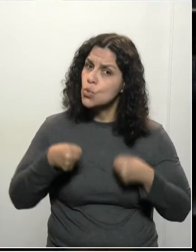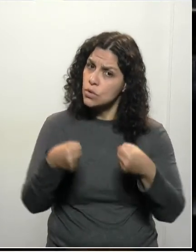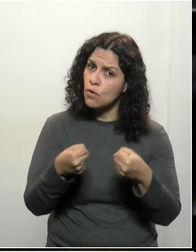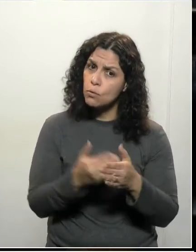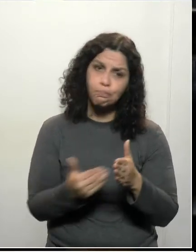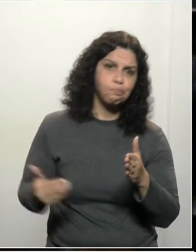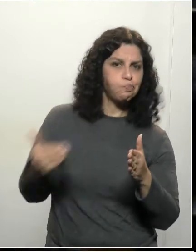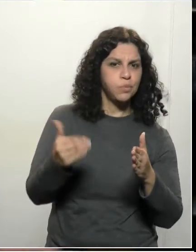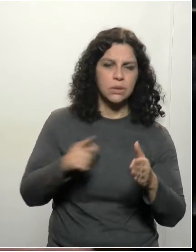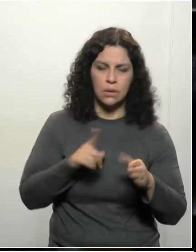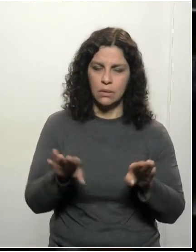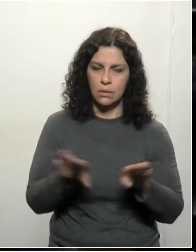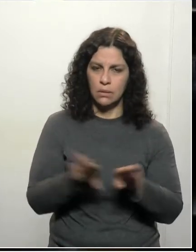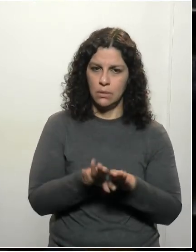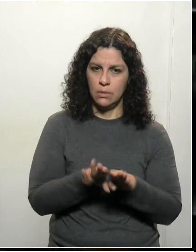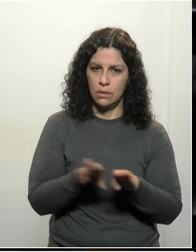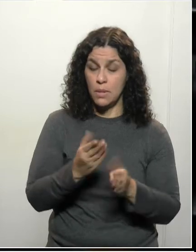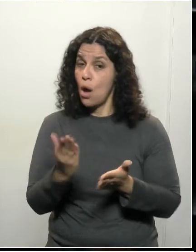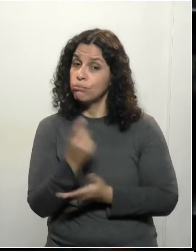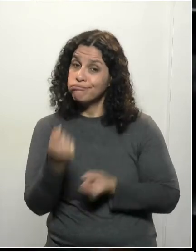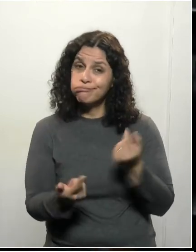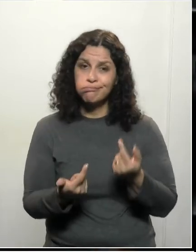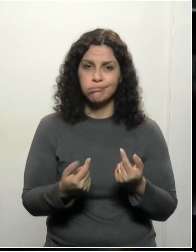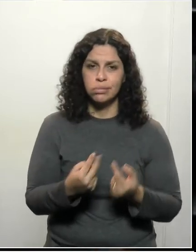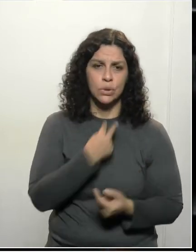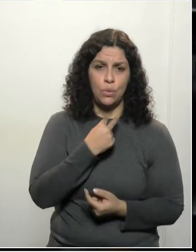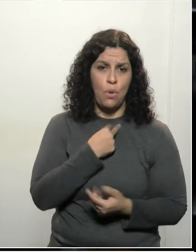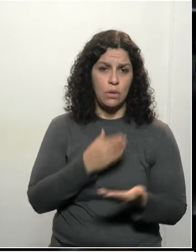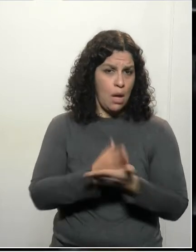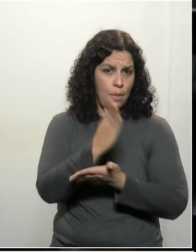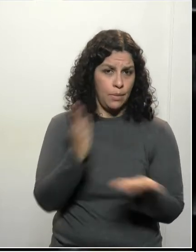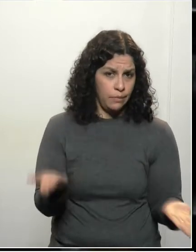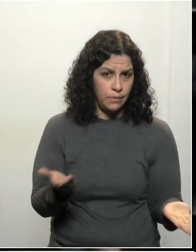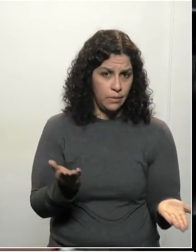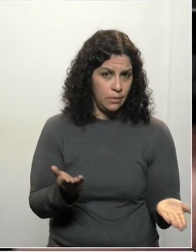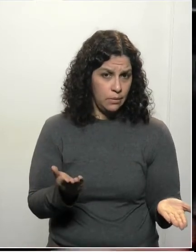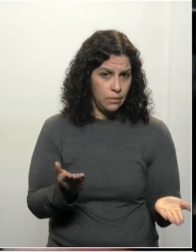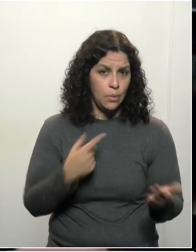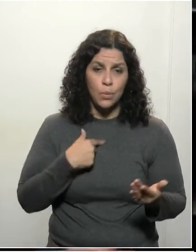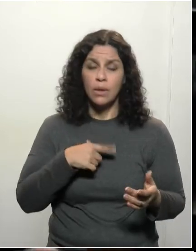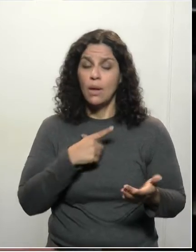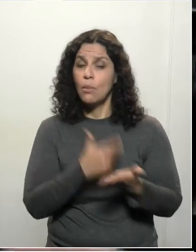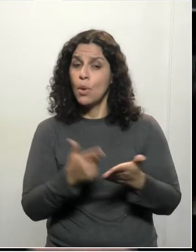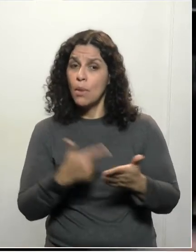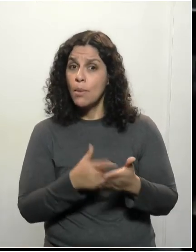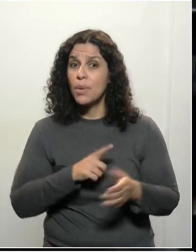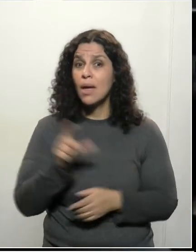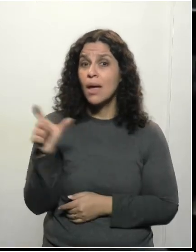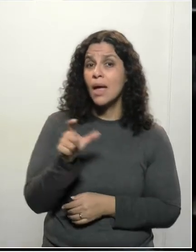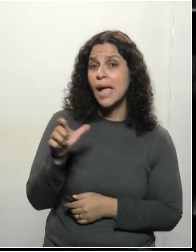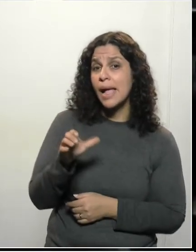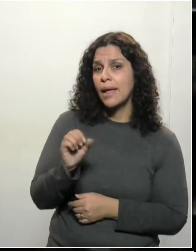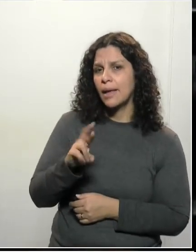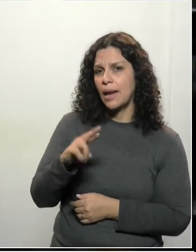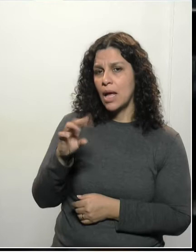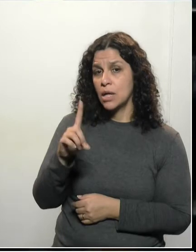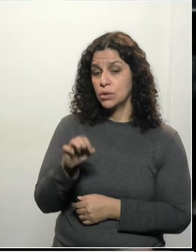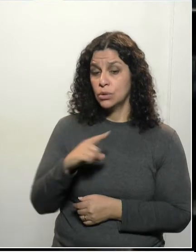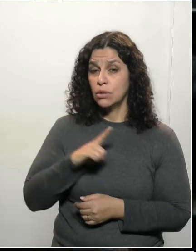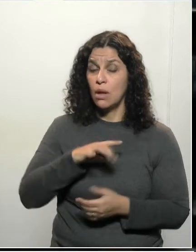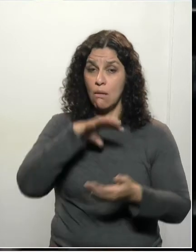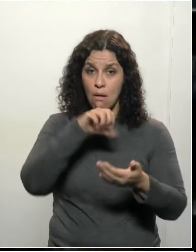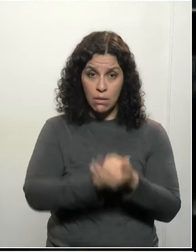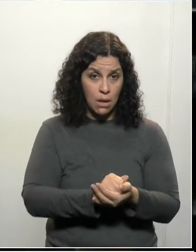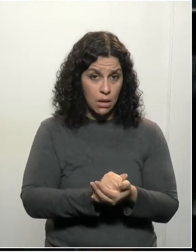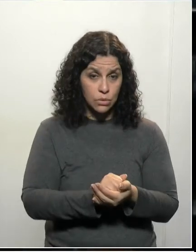supremo. Existem casos que não são passíveis de aprovação. A questão do crédito é muito subjetiva. Existem cadastros que